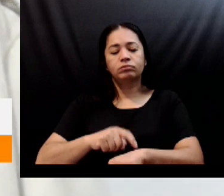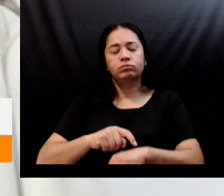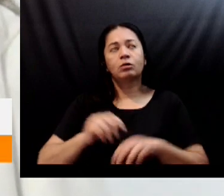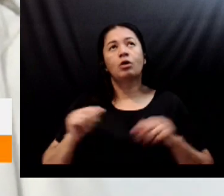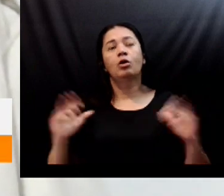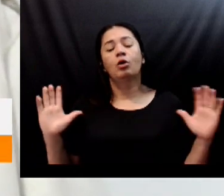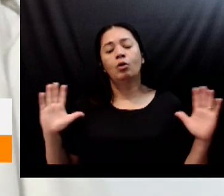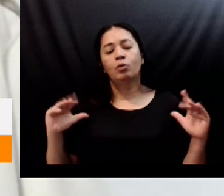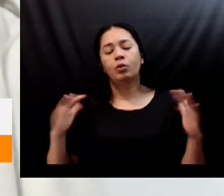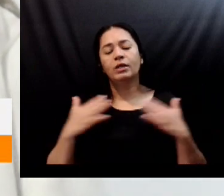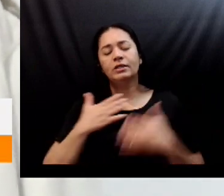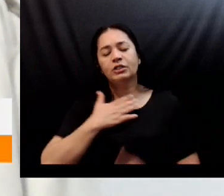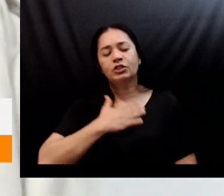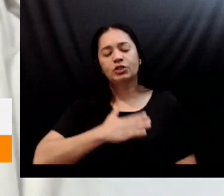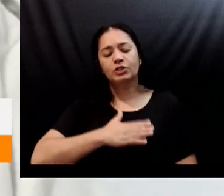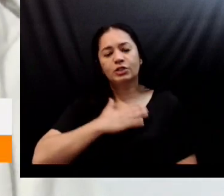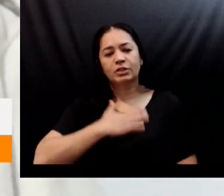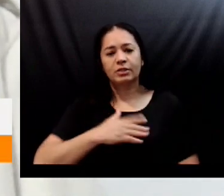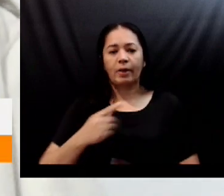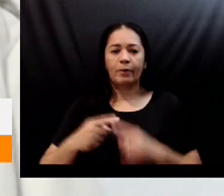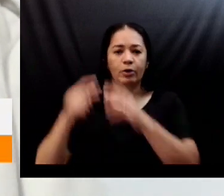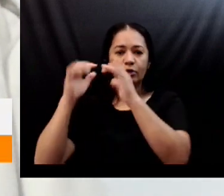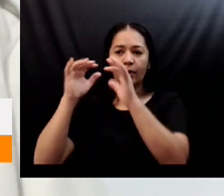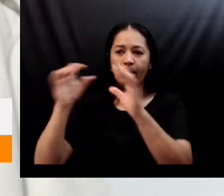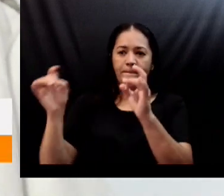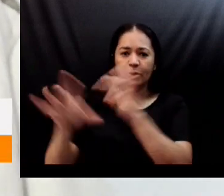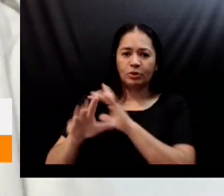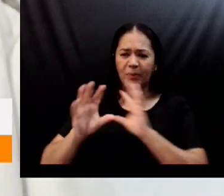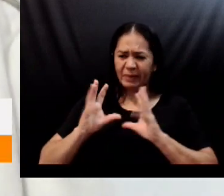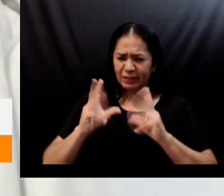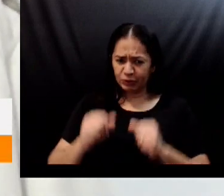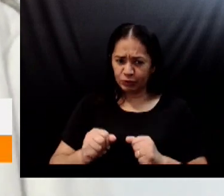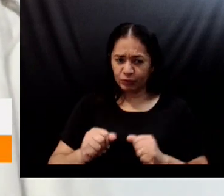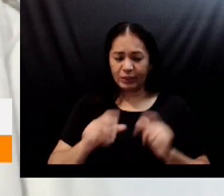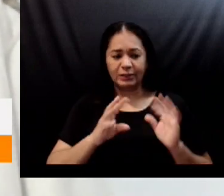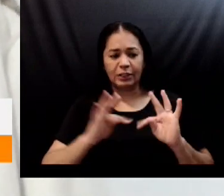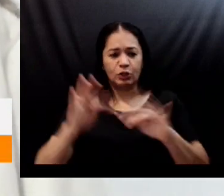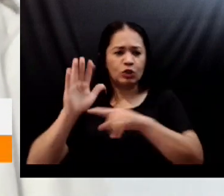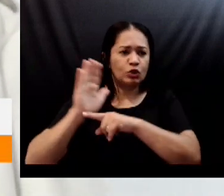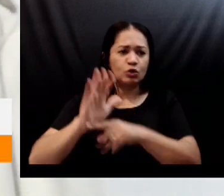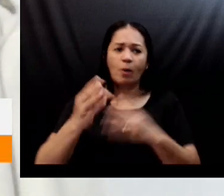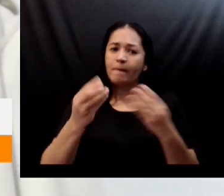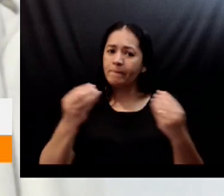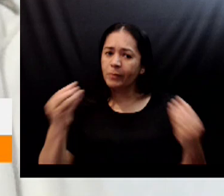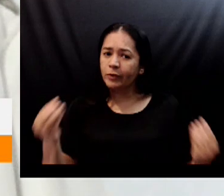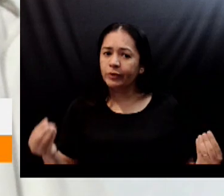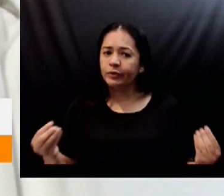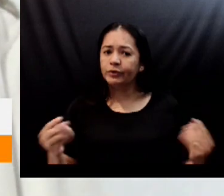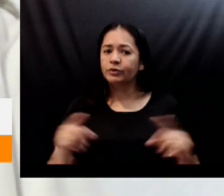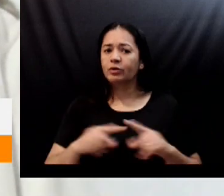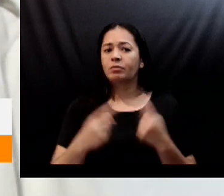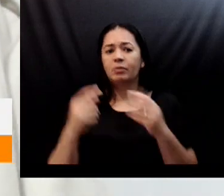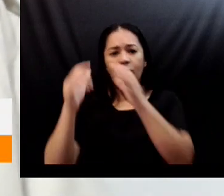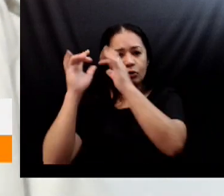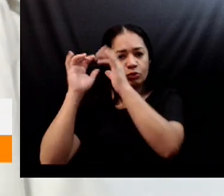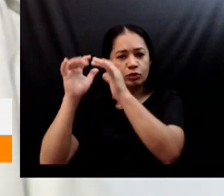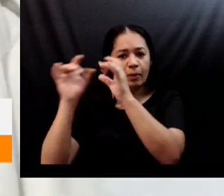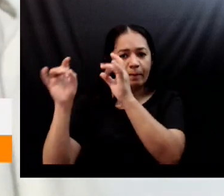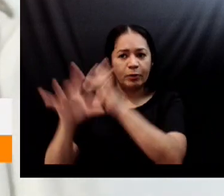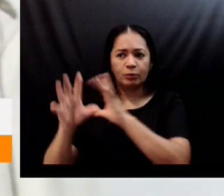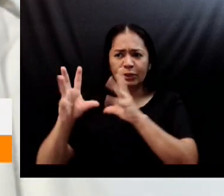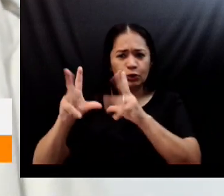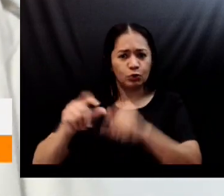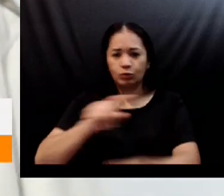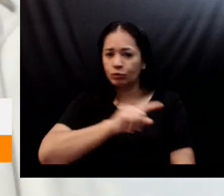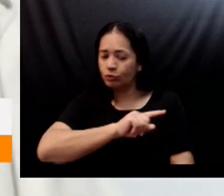está pronto para tudo isso, gente. A tecnologia ajudou pra caramba, mas o nosso cérebro não está pronto para tudo isso, para produzir